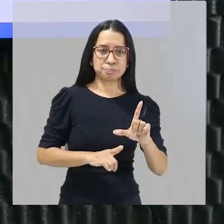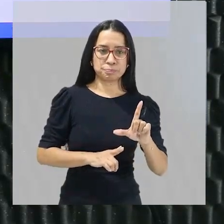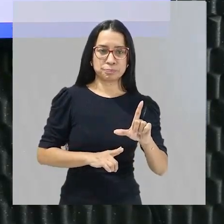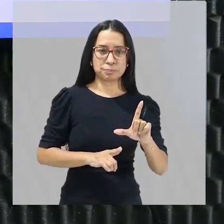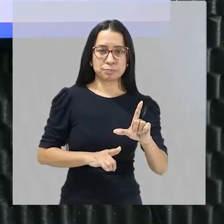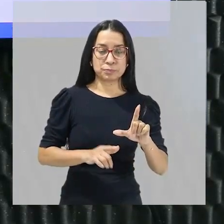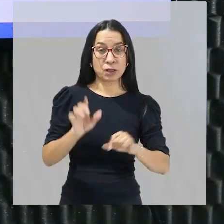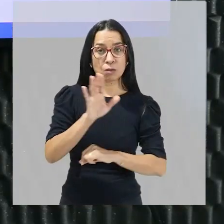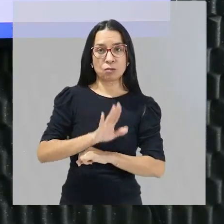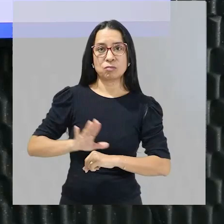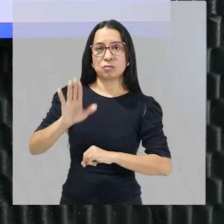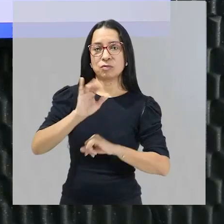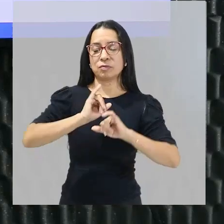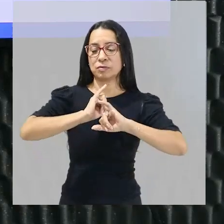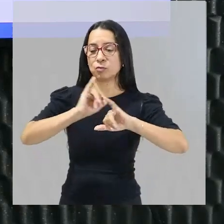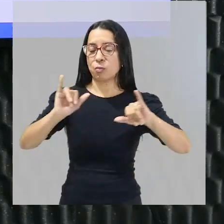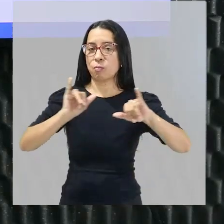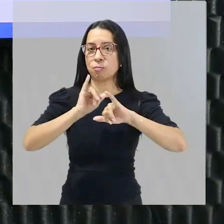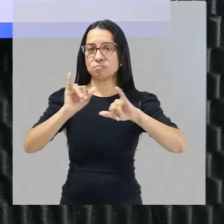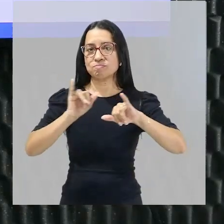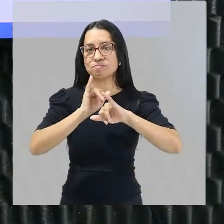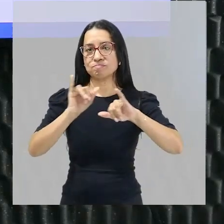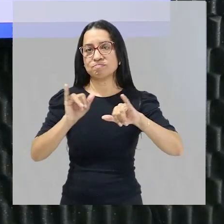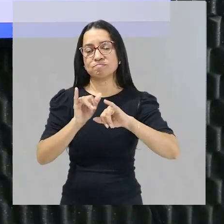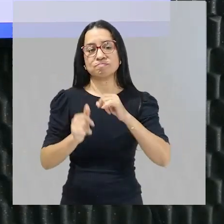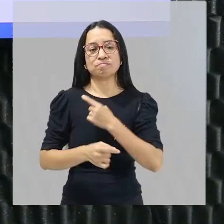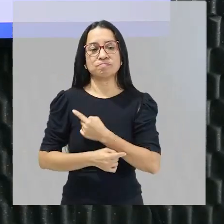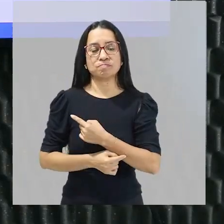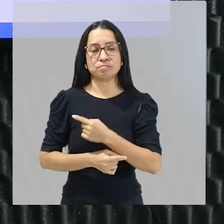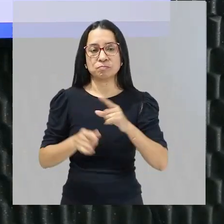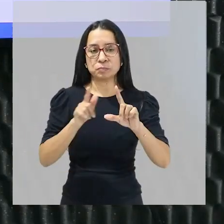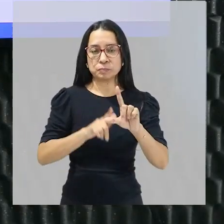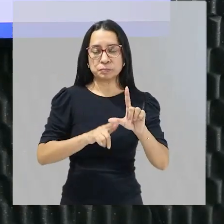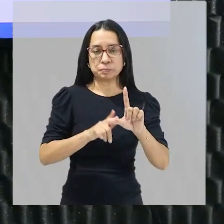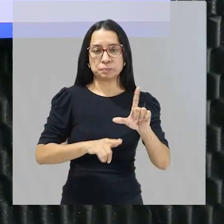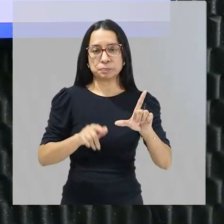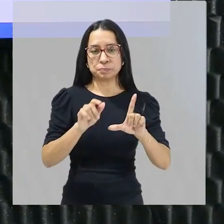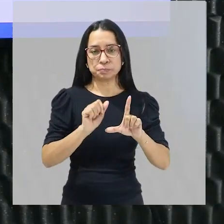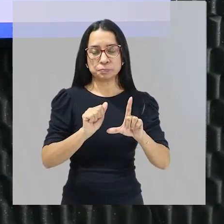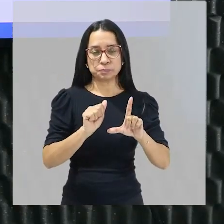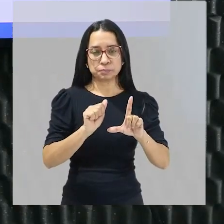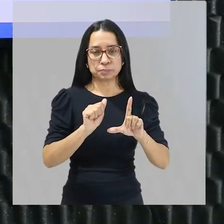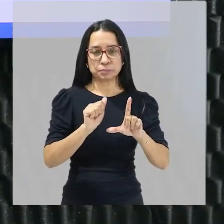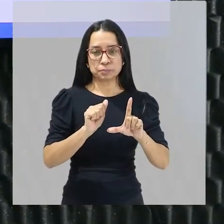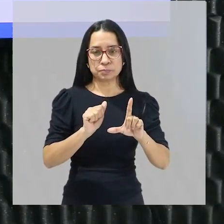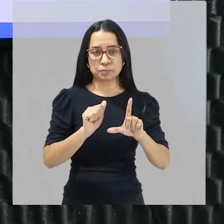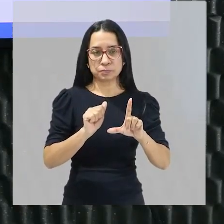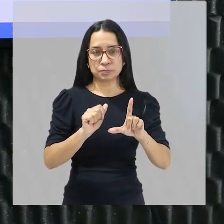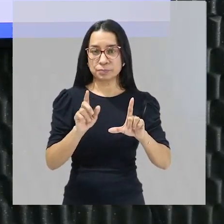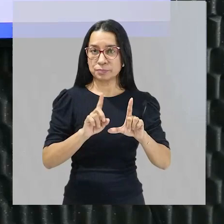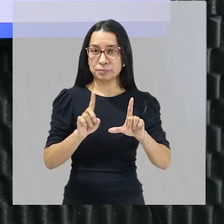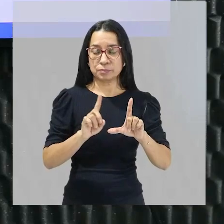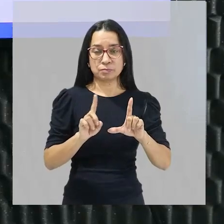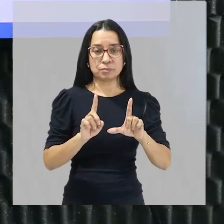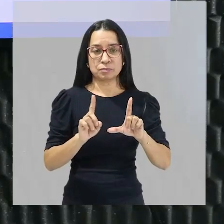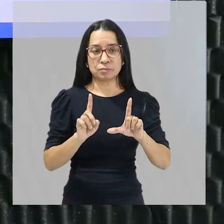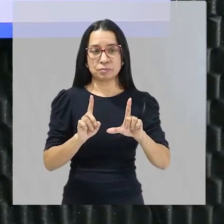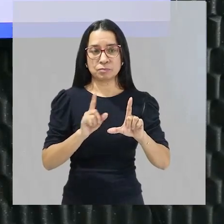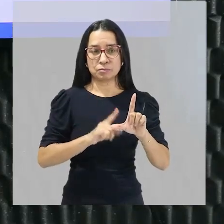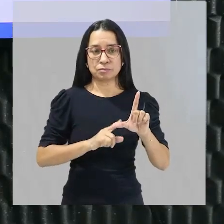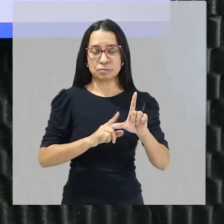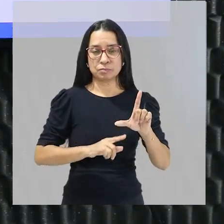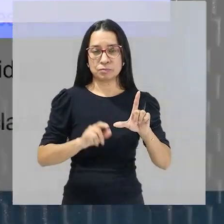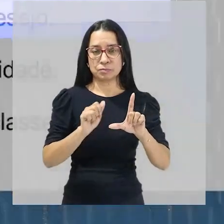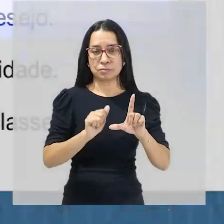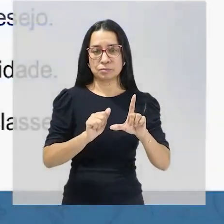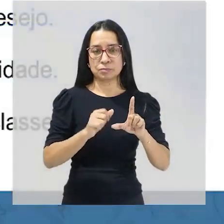universo publicitário, certo? Denunciar as condições opressivas da vida existente do capitalismo? Provavelmente não, porque no marketing